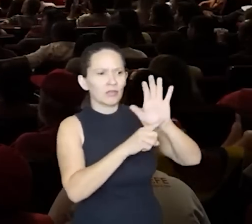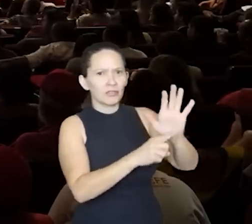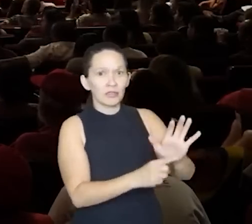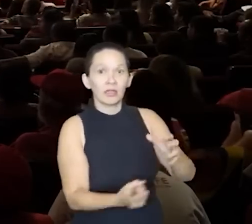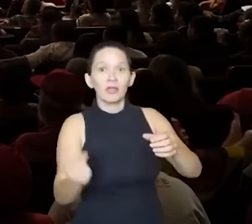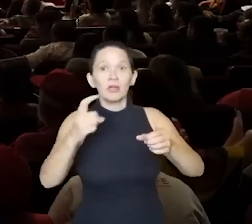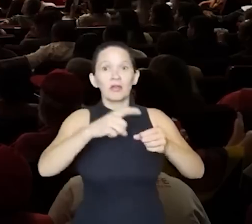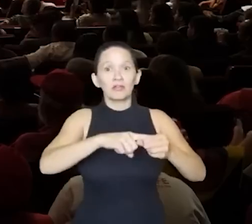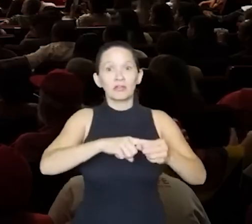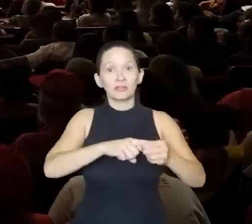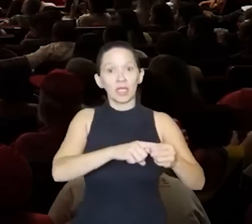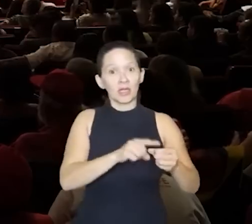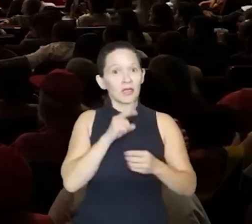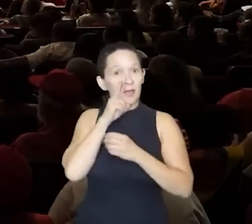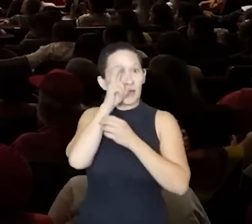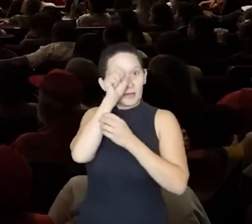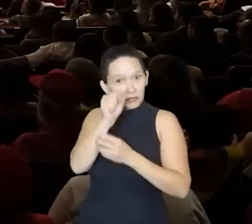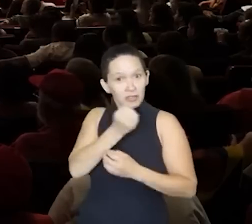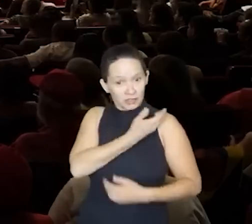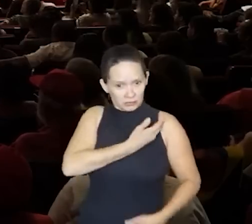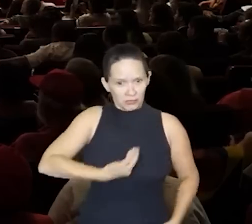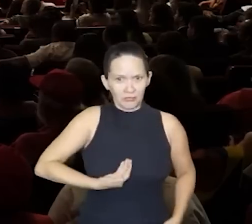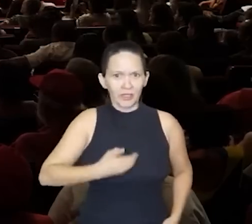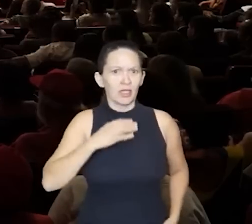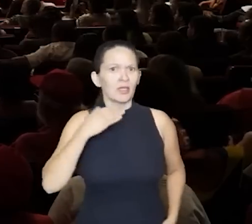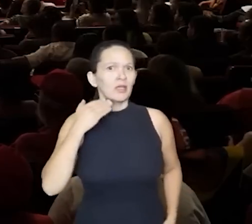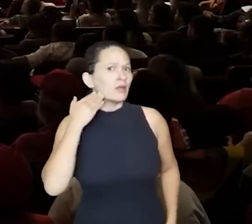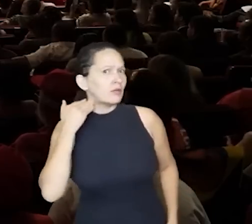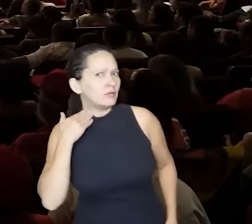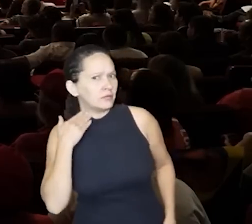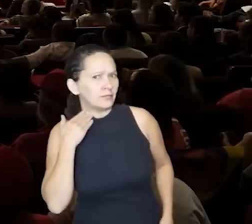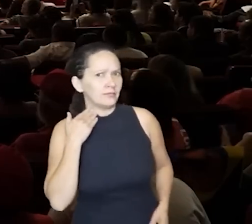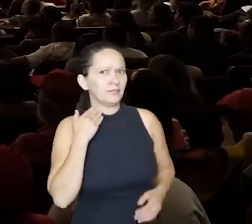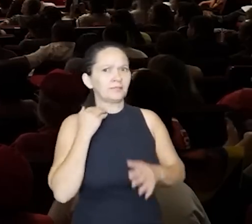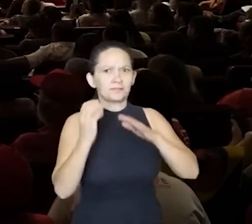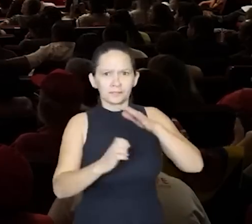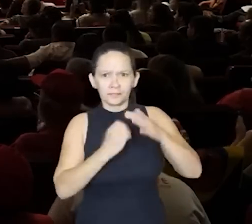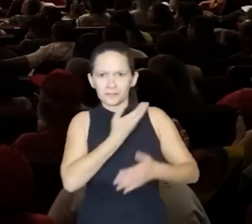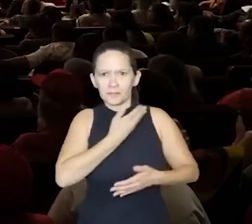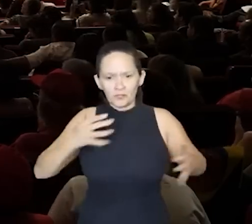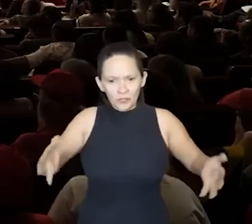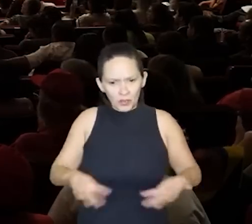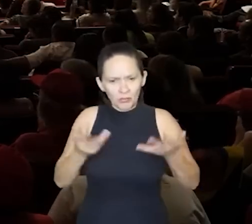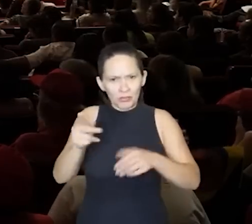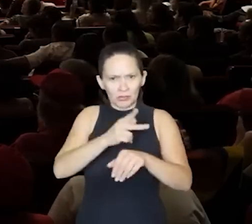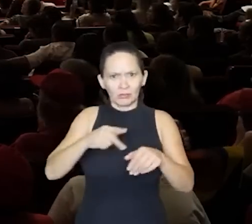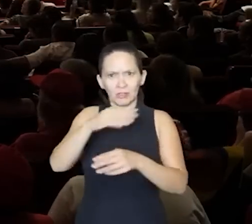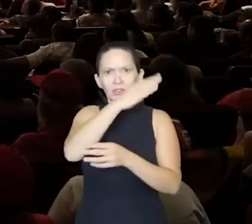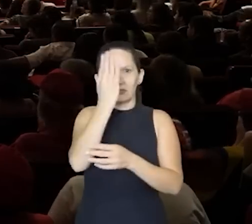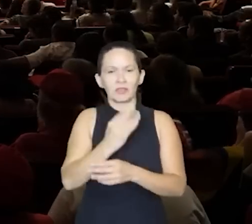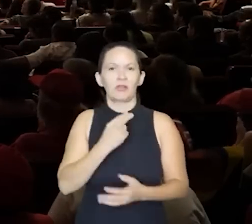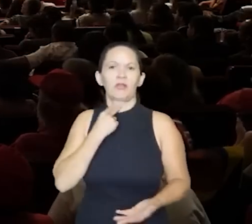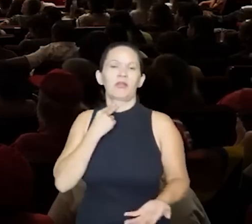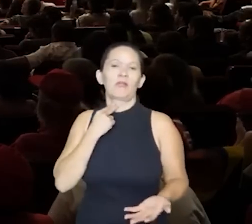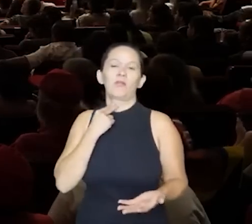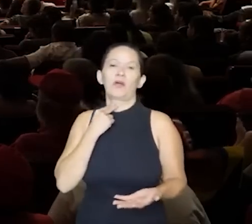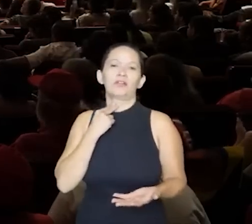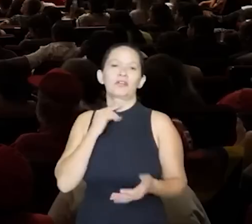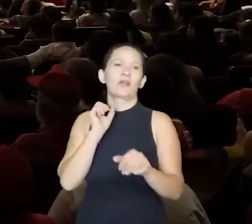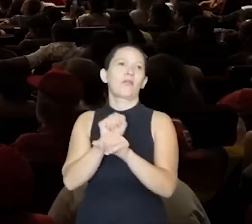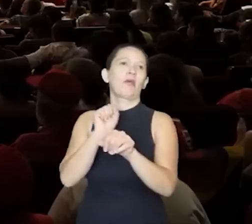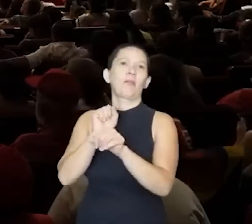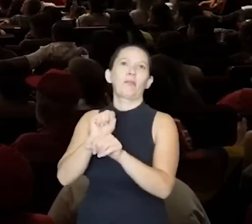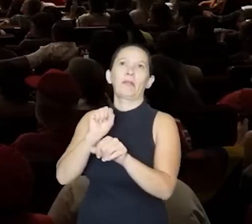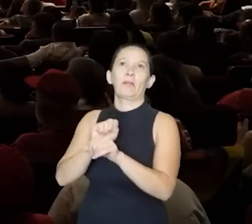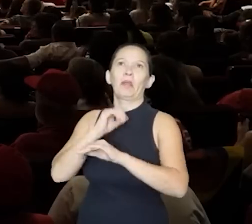Estado, empresas e bancos públicos que impulsionam o país. O Brasil não pode mais ficar esperando por